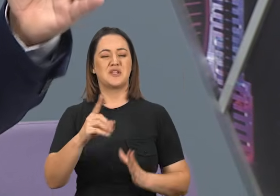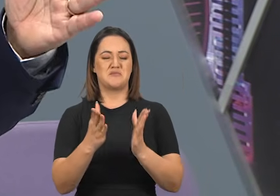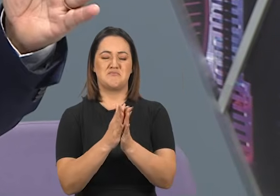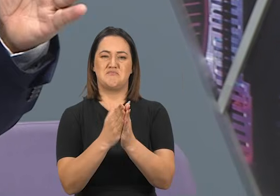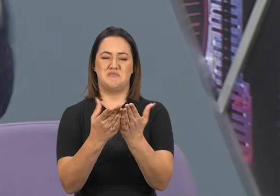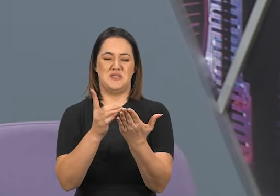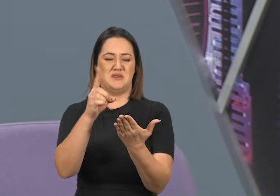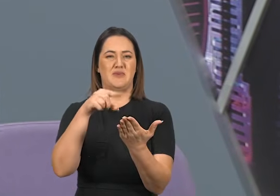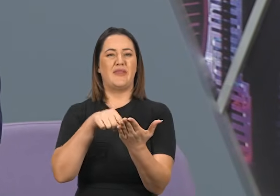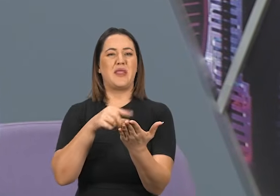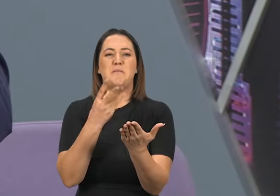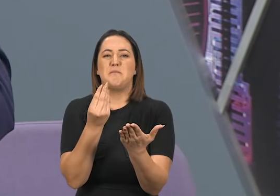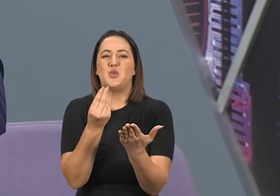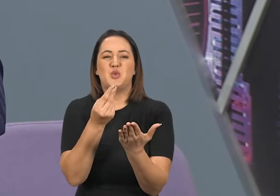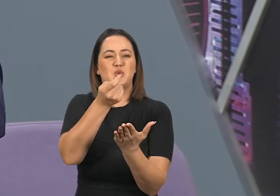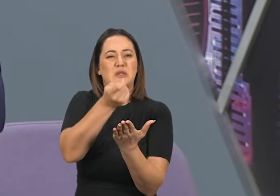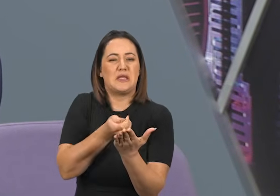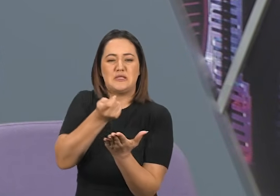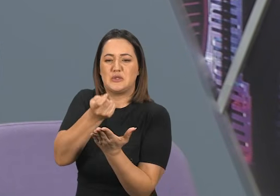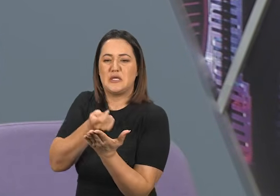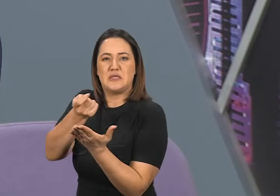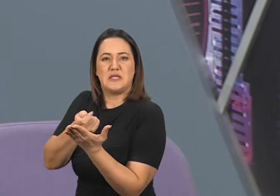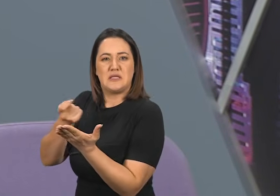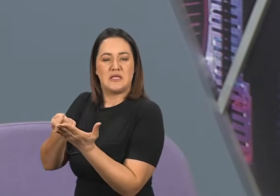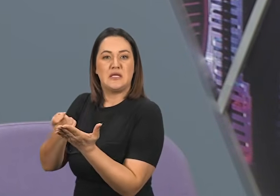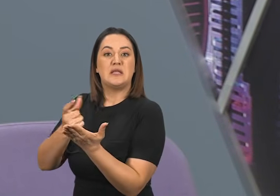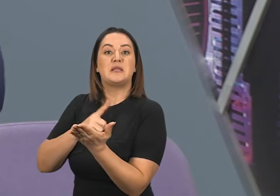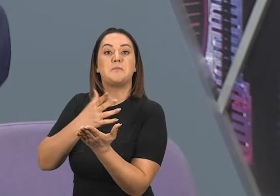muitos textos. Alguns chegam a dizer que temos